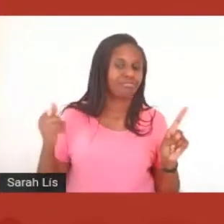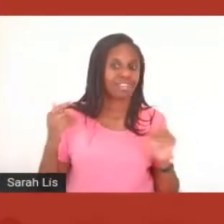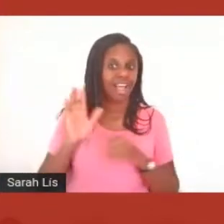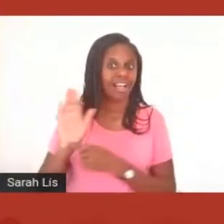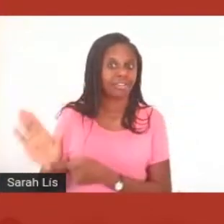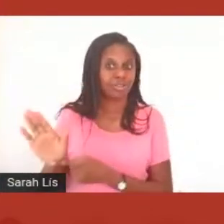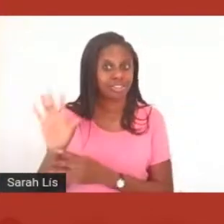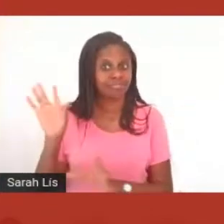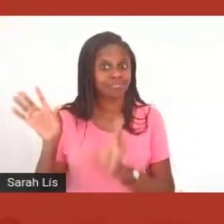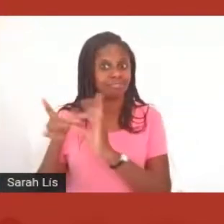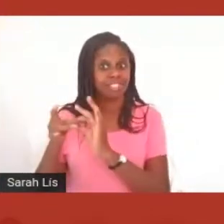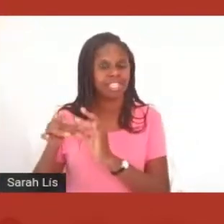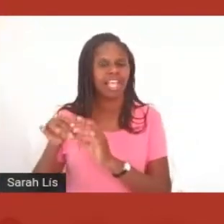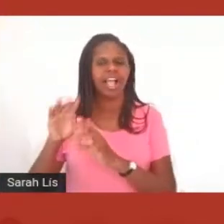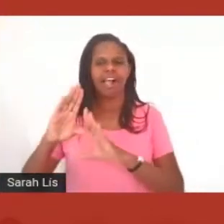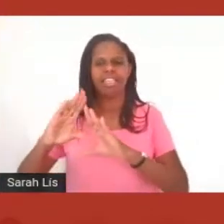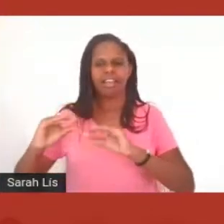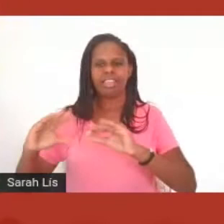aí.